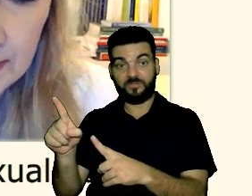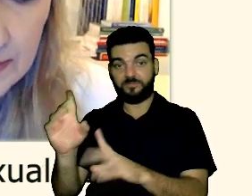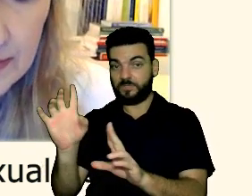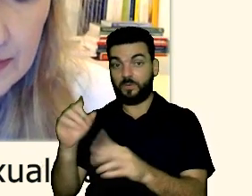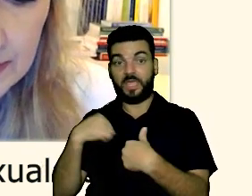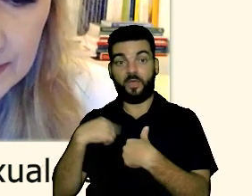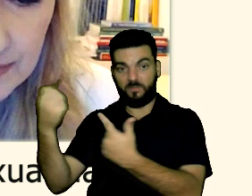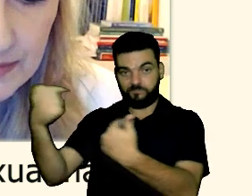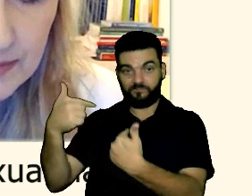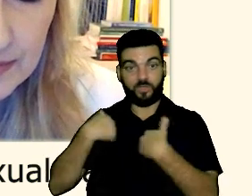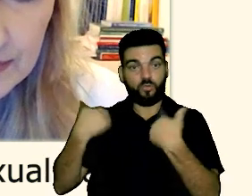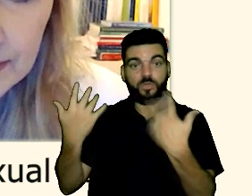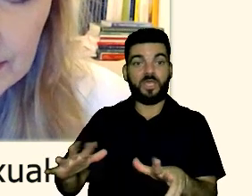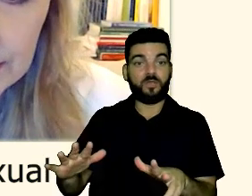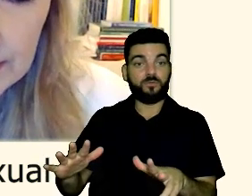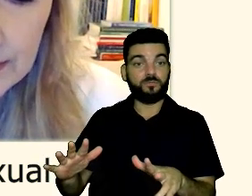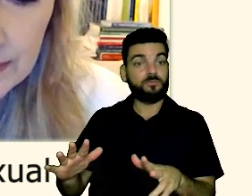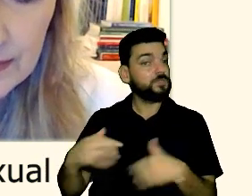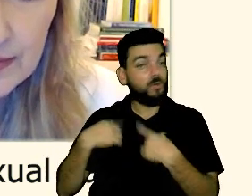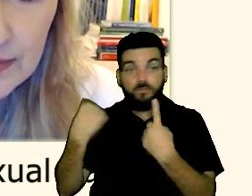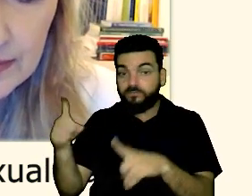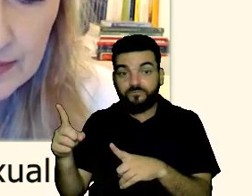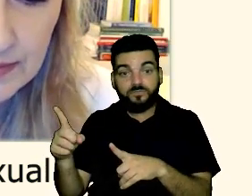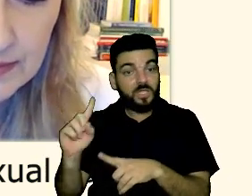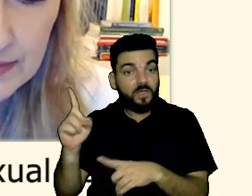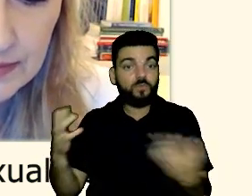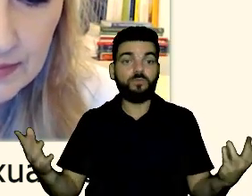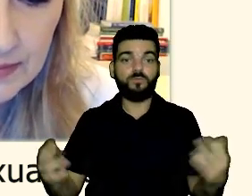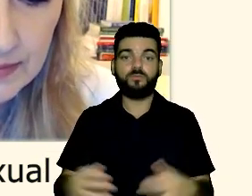o desembargador falou, né, que é aquela